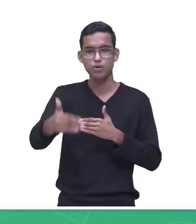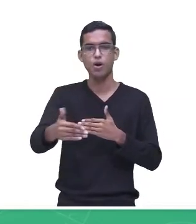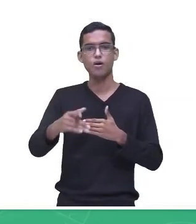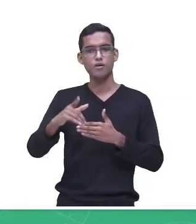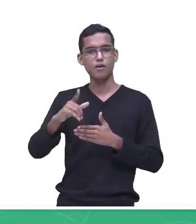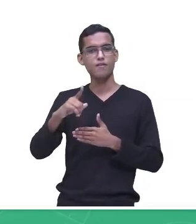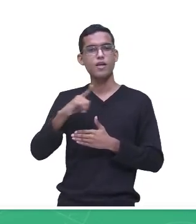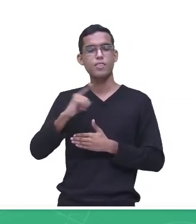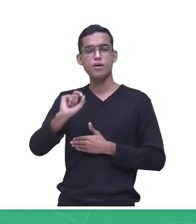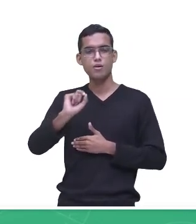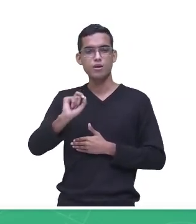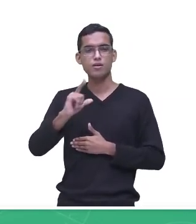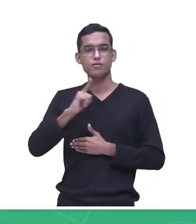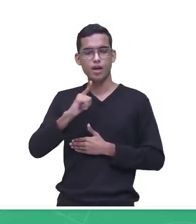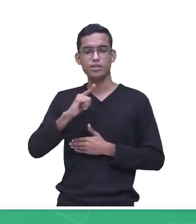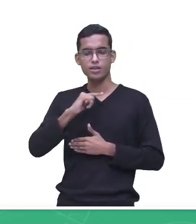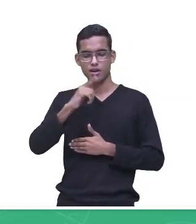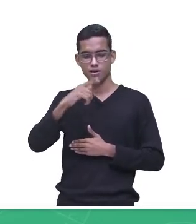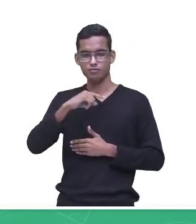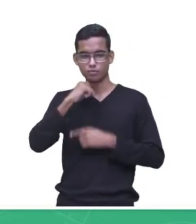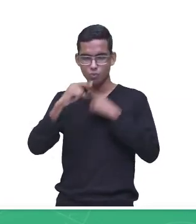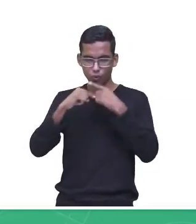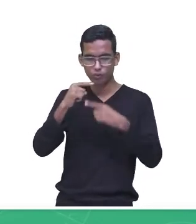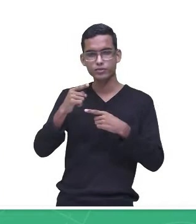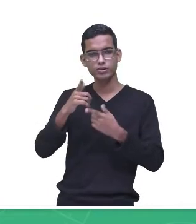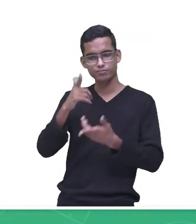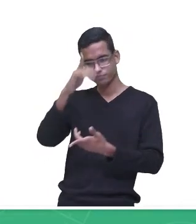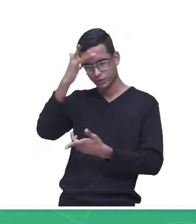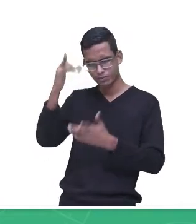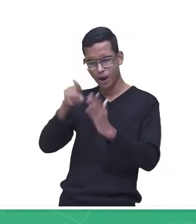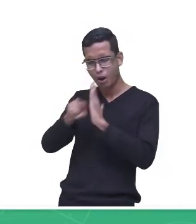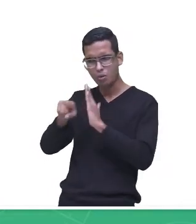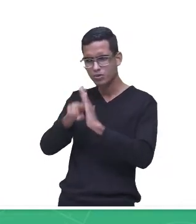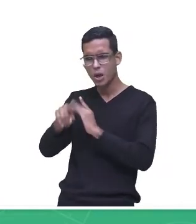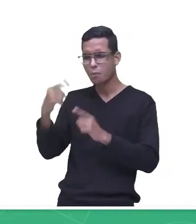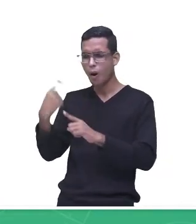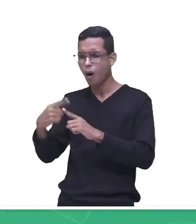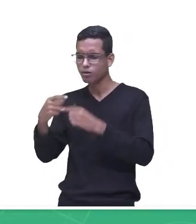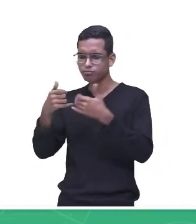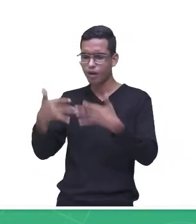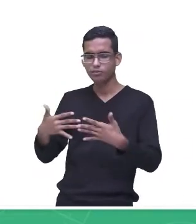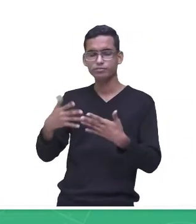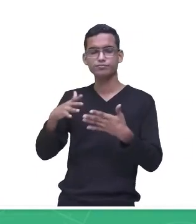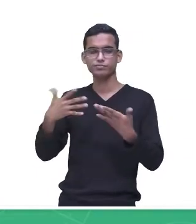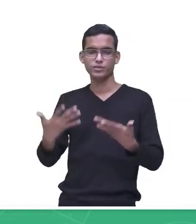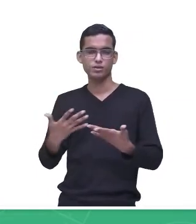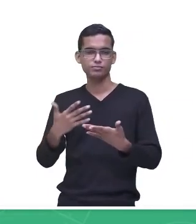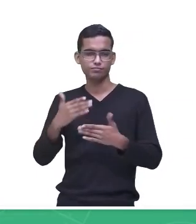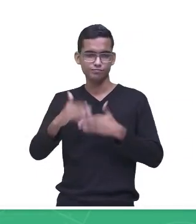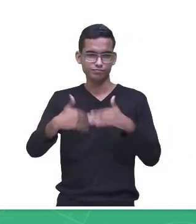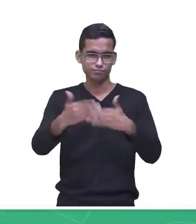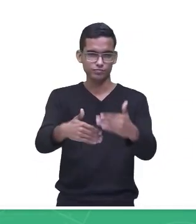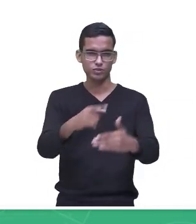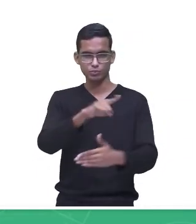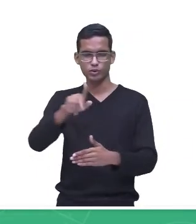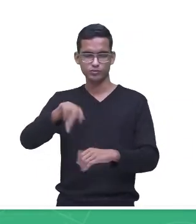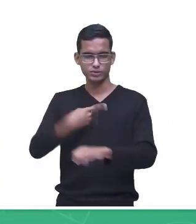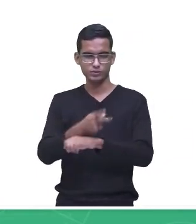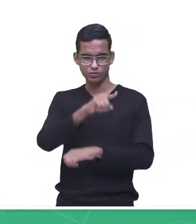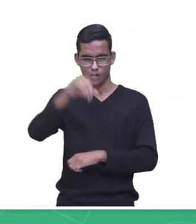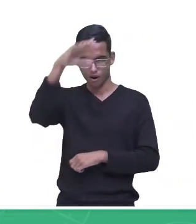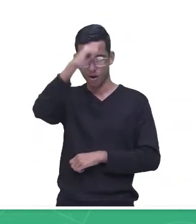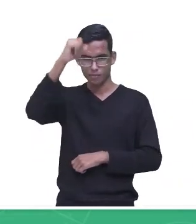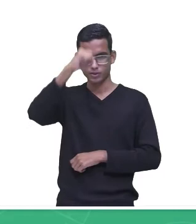tá? Mas dentro desse processo aí, Platão está certíssimo. E como que Platão explica melhor essa maneira? Vocês, não sei se já